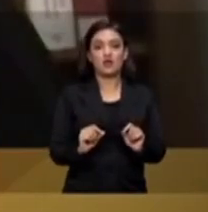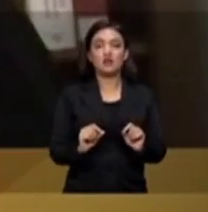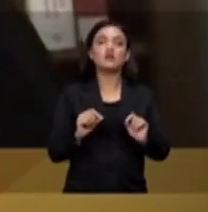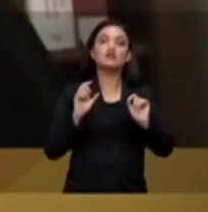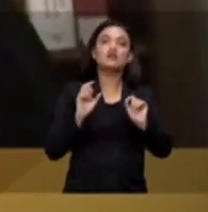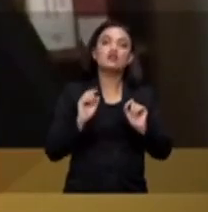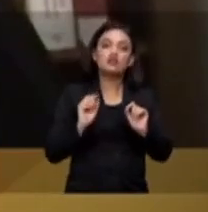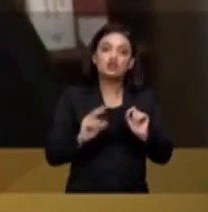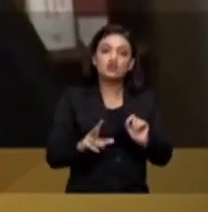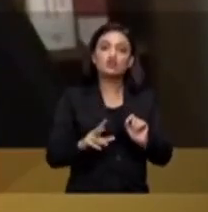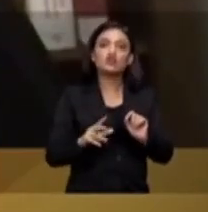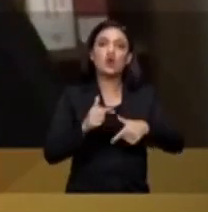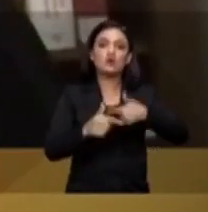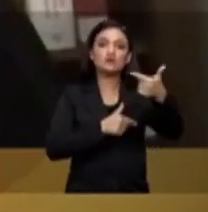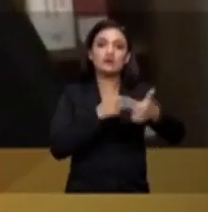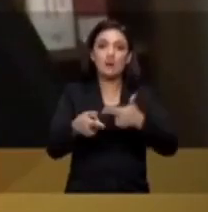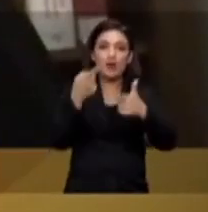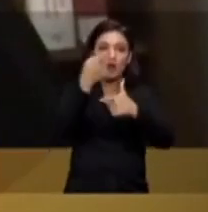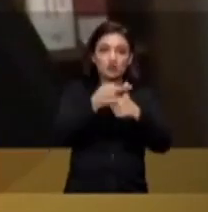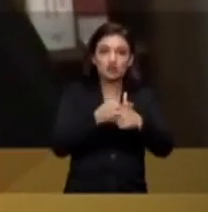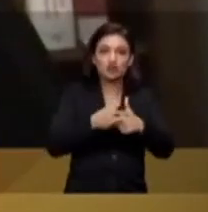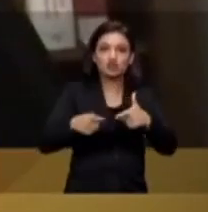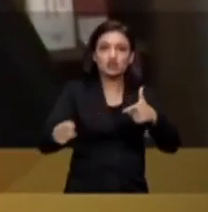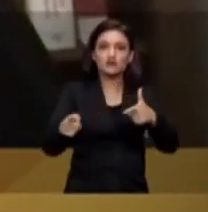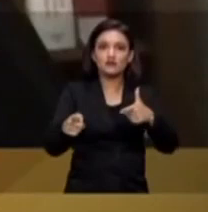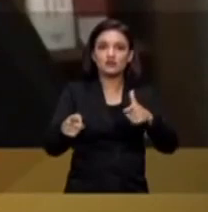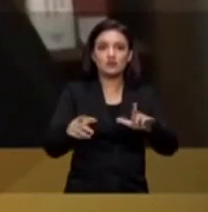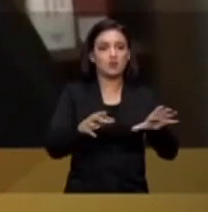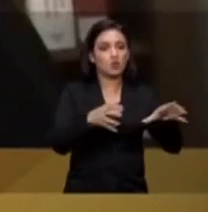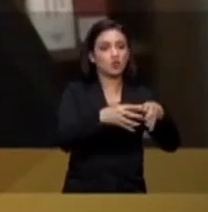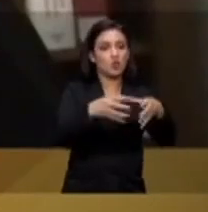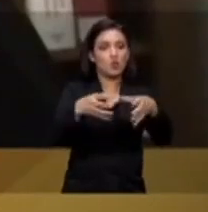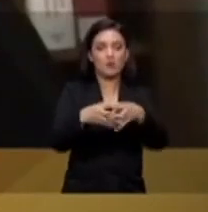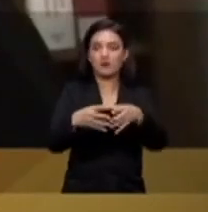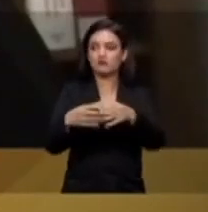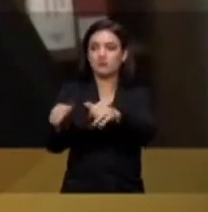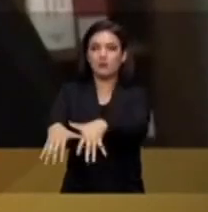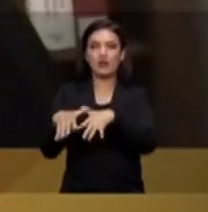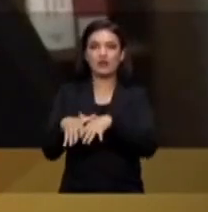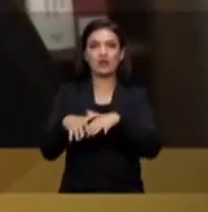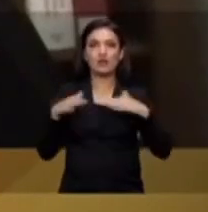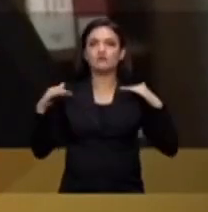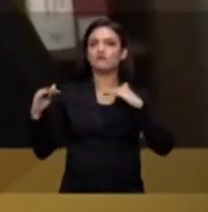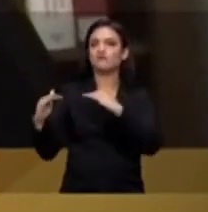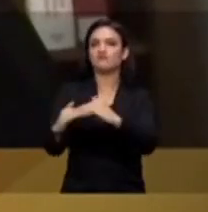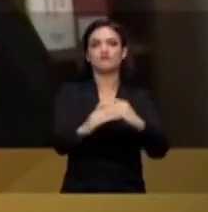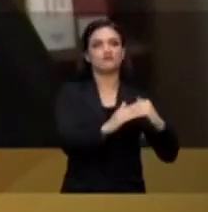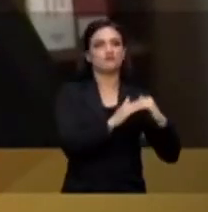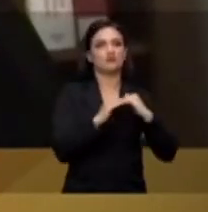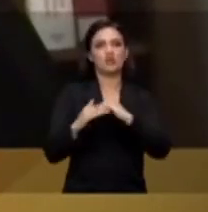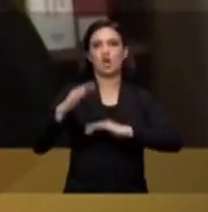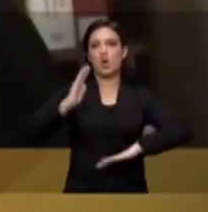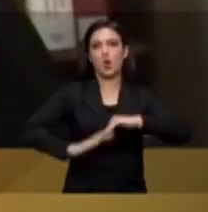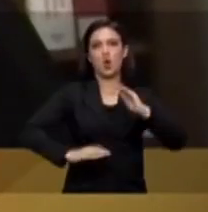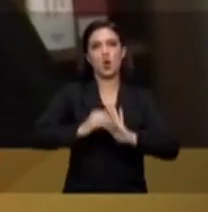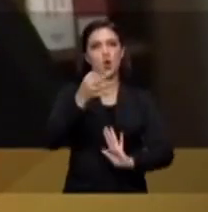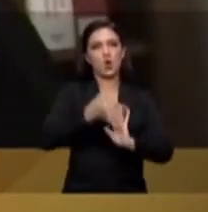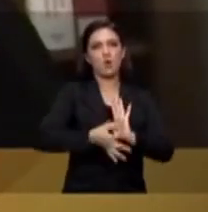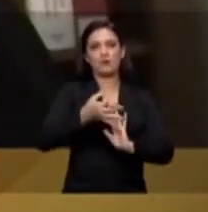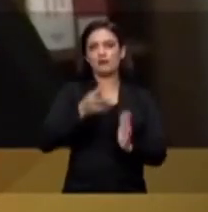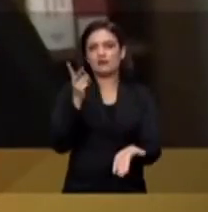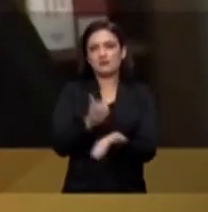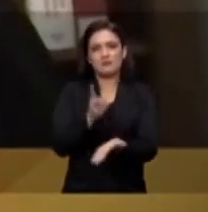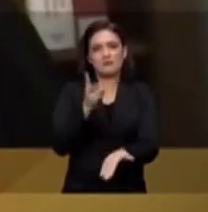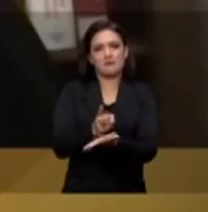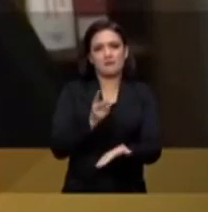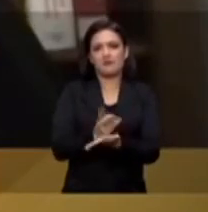de tarefas. As regras de competências atribuídas aos órgãos desta casa, plenário e turmas, se prestam tão somente